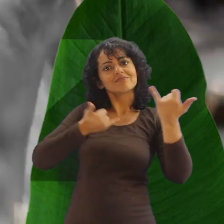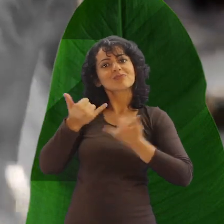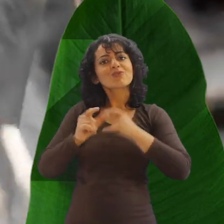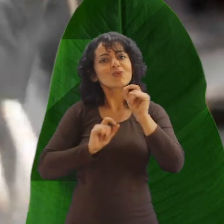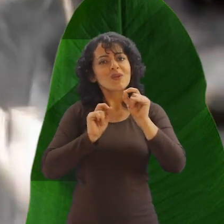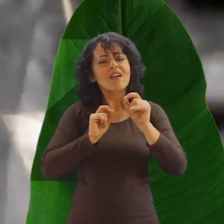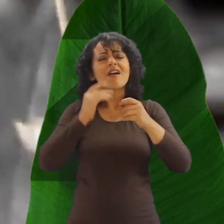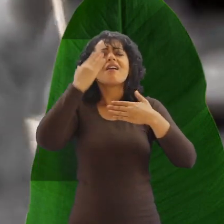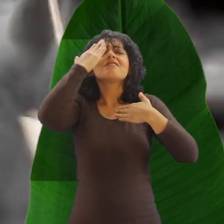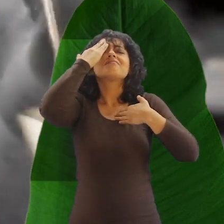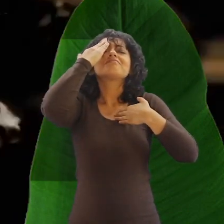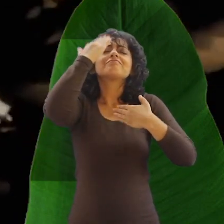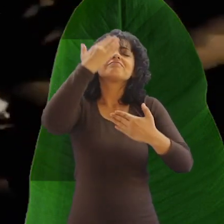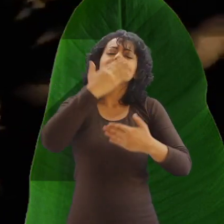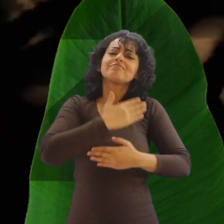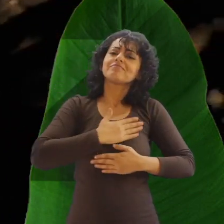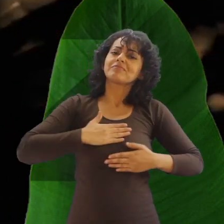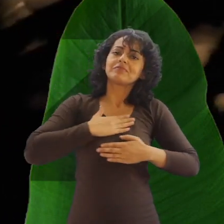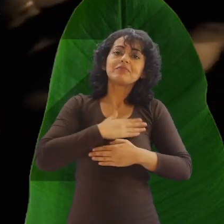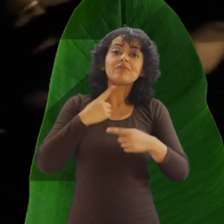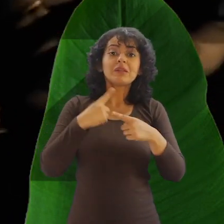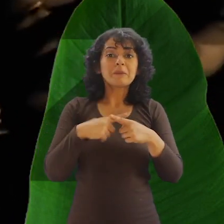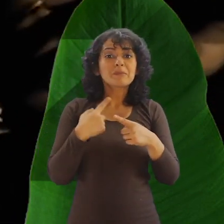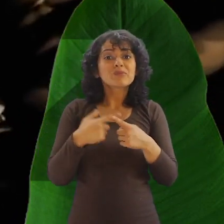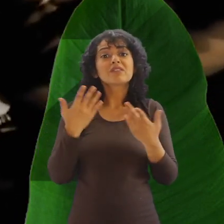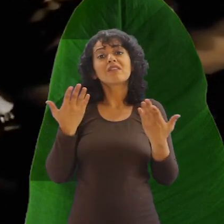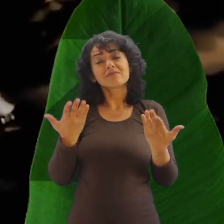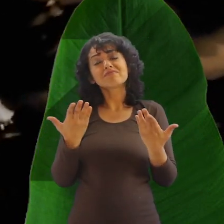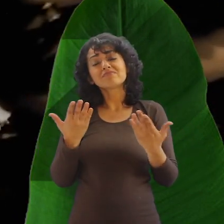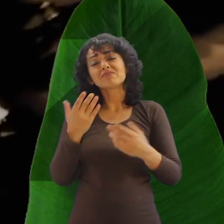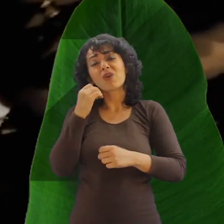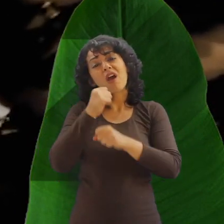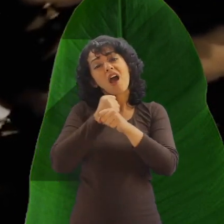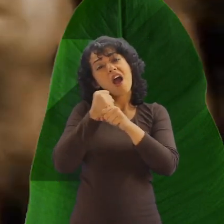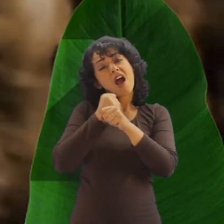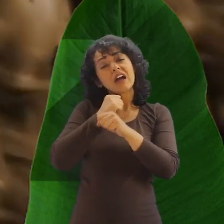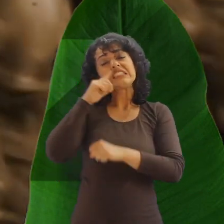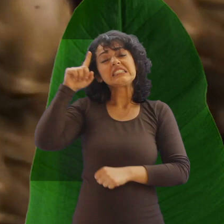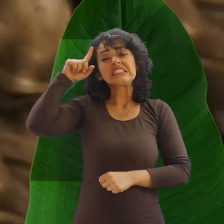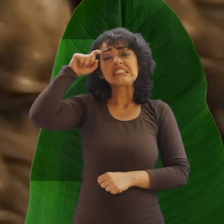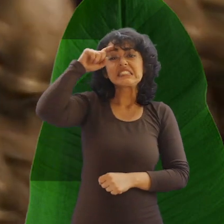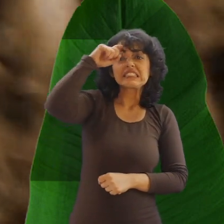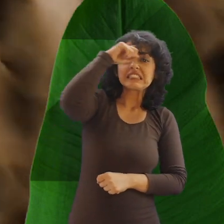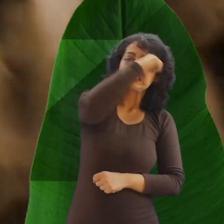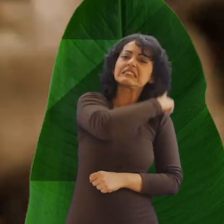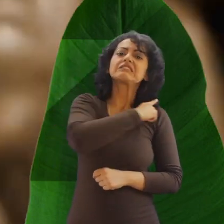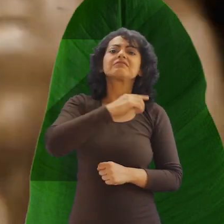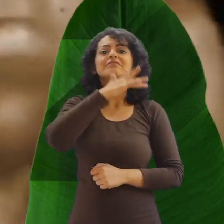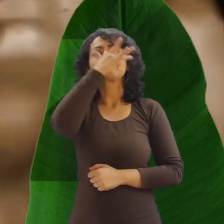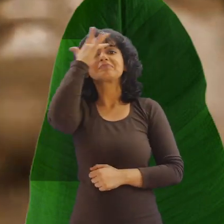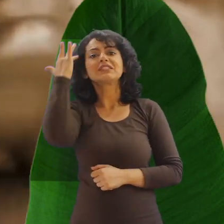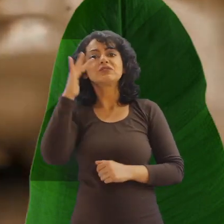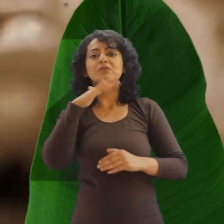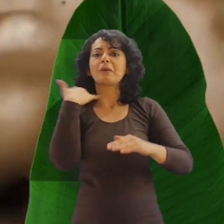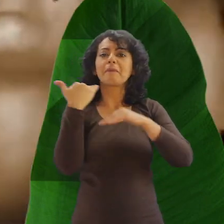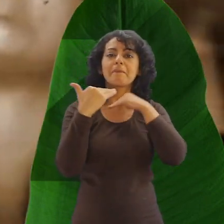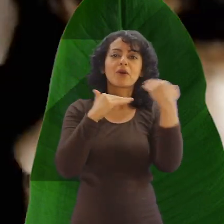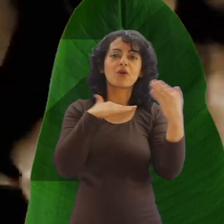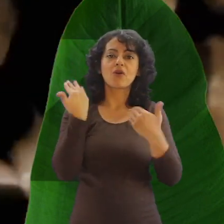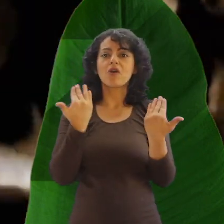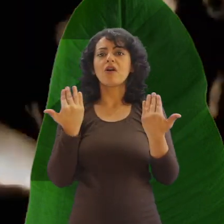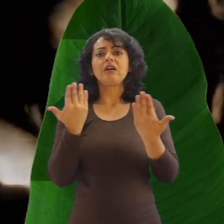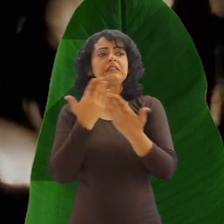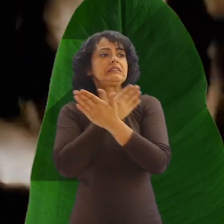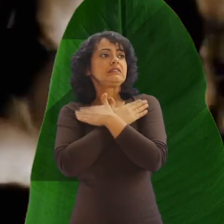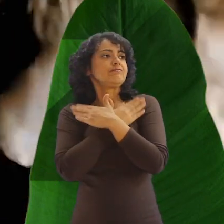gratidão muito bonita, do tipo, porra, já tá um ano escroto pra cacete, pessoas morrendo, pessoas desempregadas. Então,